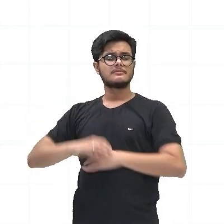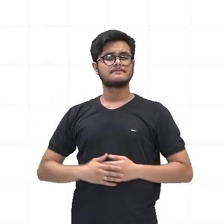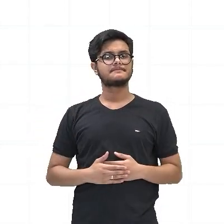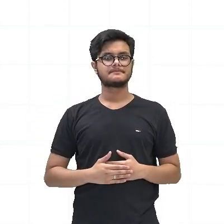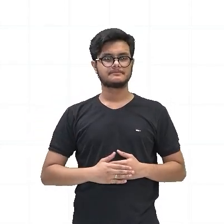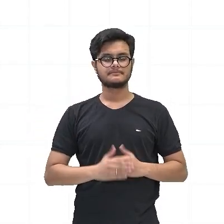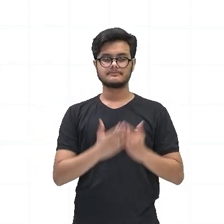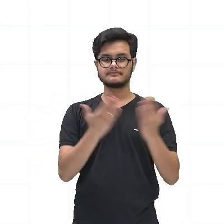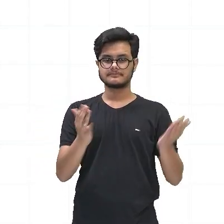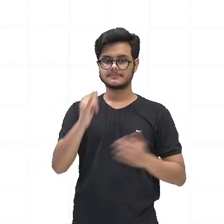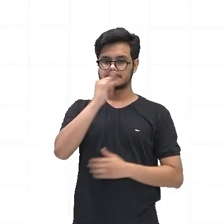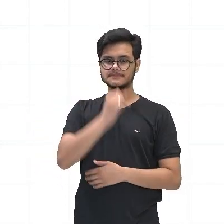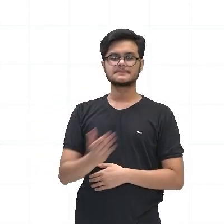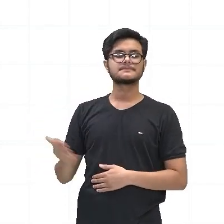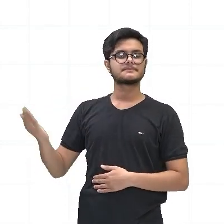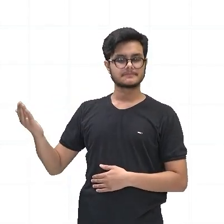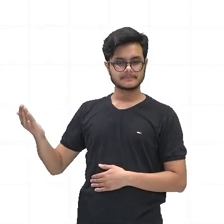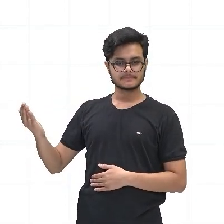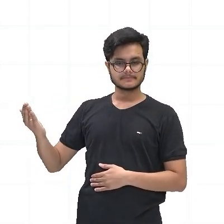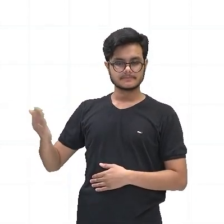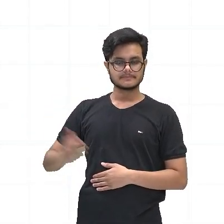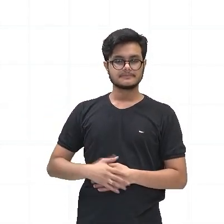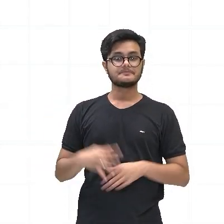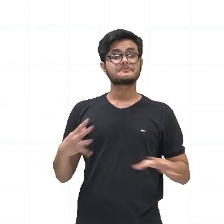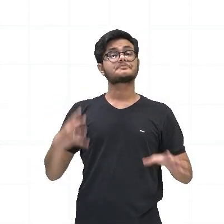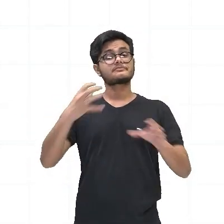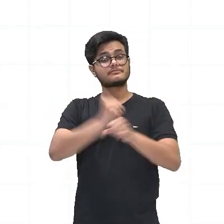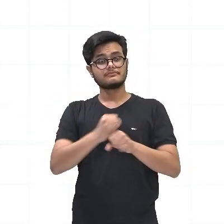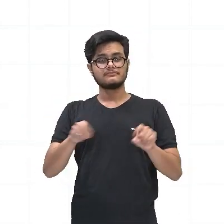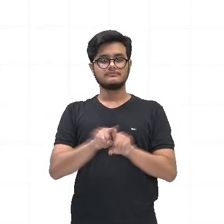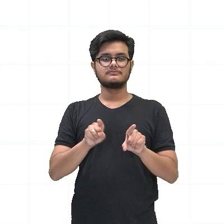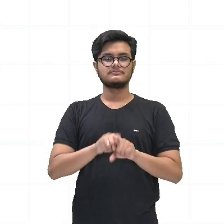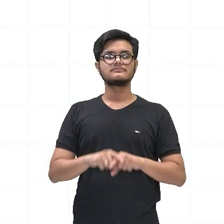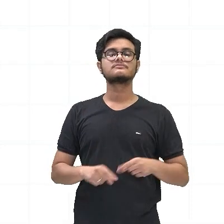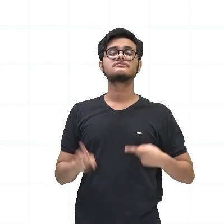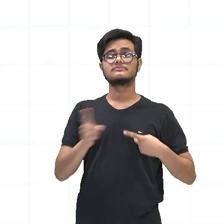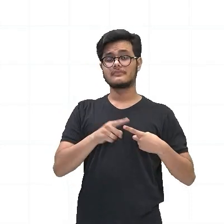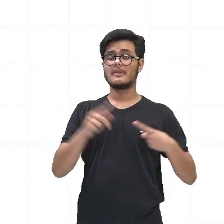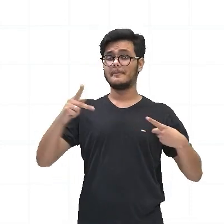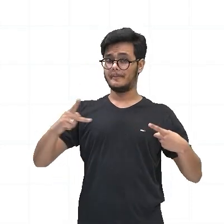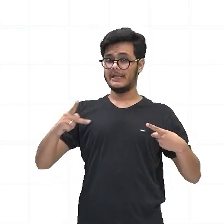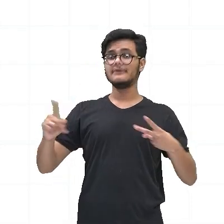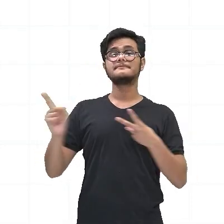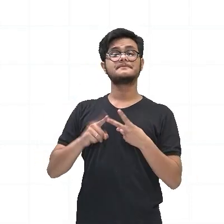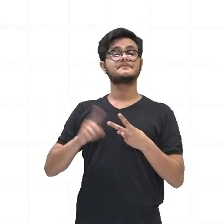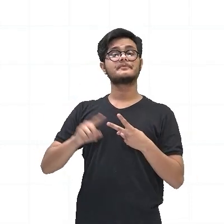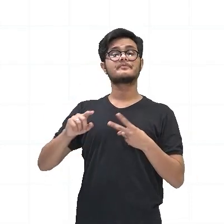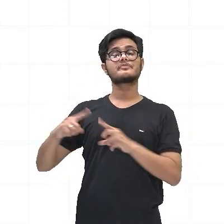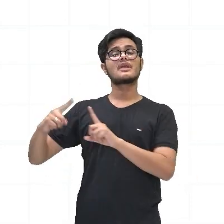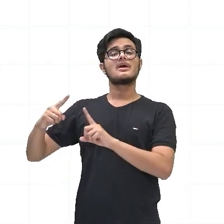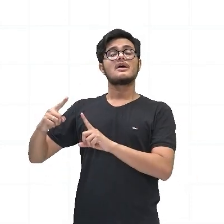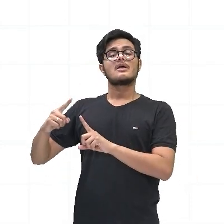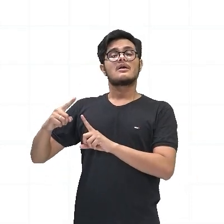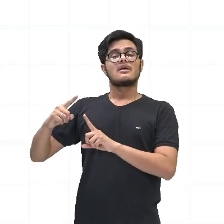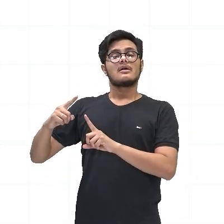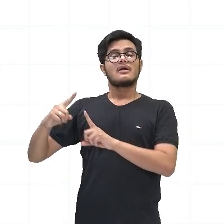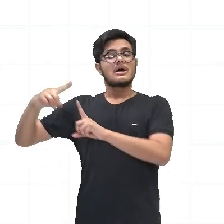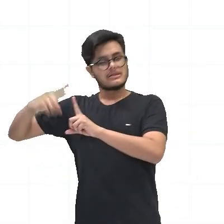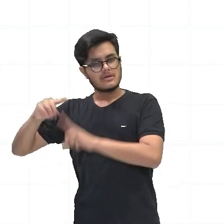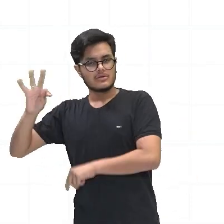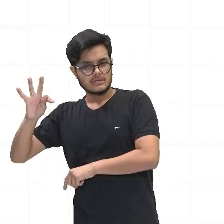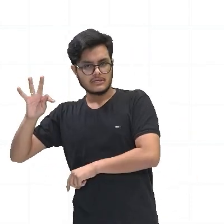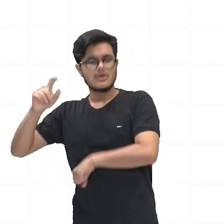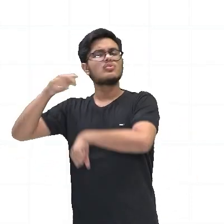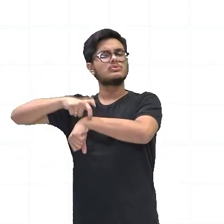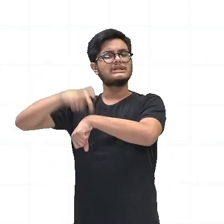fórmula, nós temos aí, ó, que o cálculo de energia elétrica é igual a potência vezes ΔT, ou seja, o intervalo